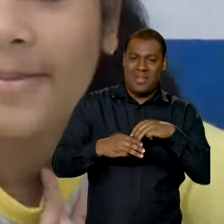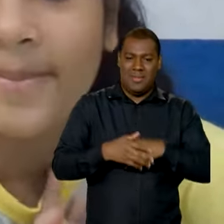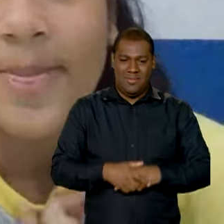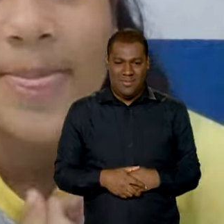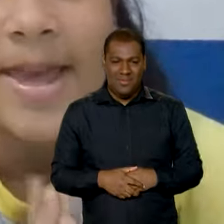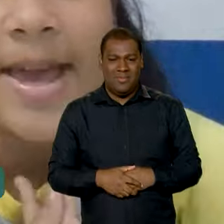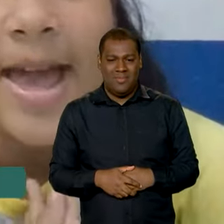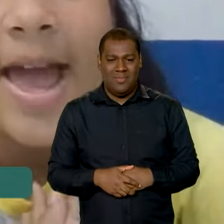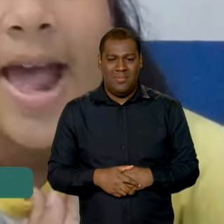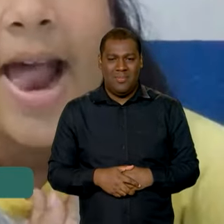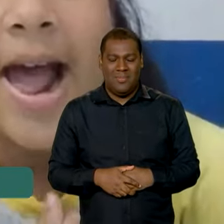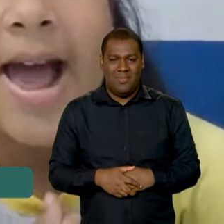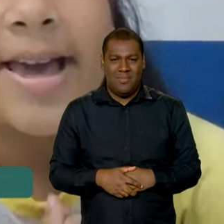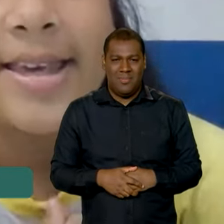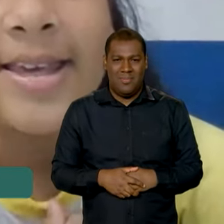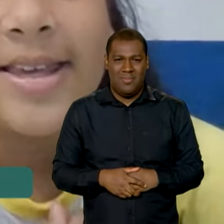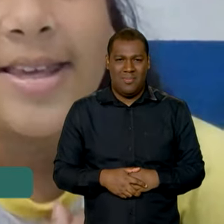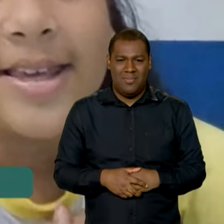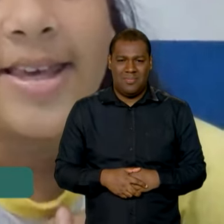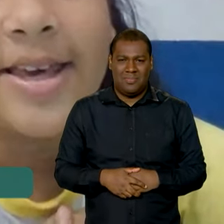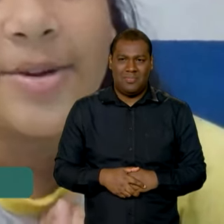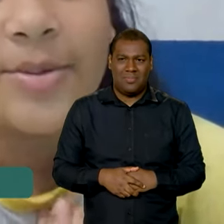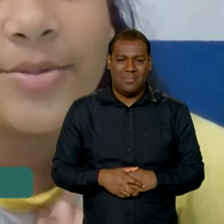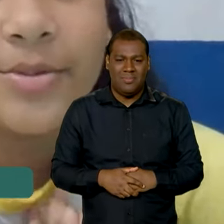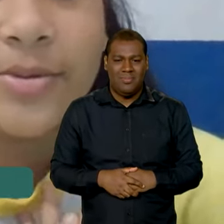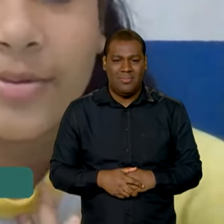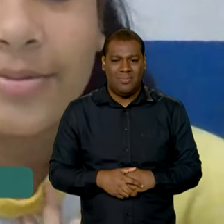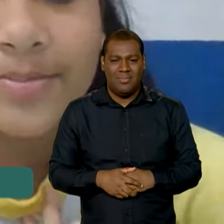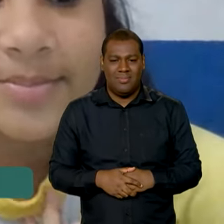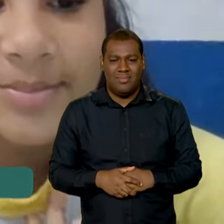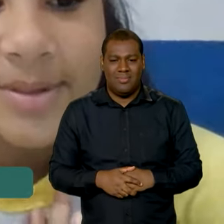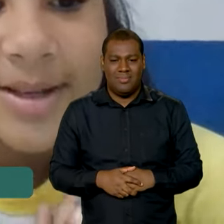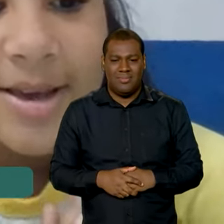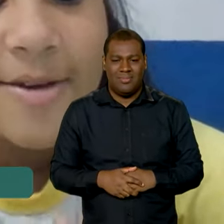consegui. Aí eu